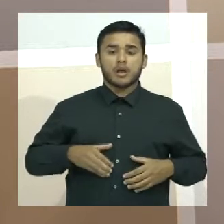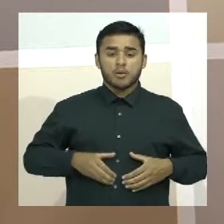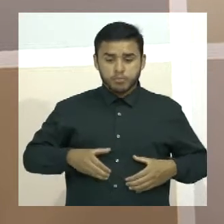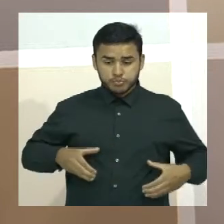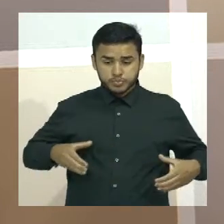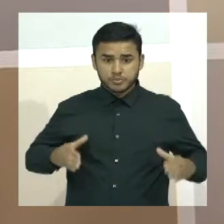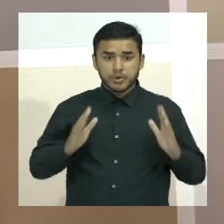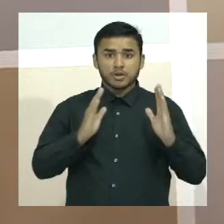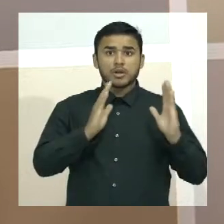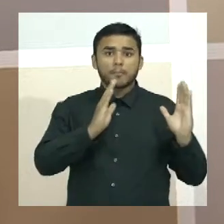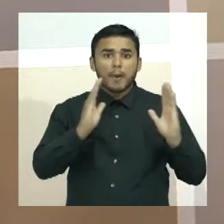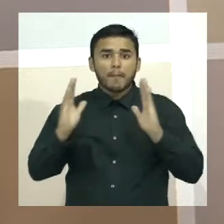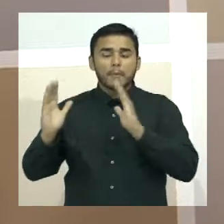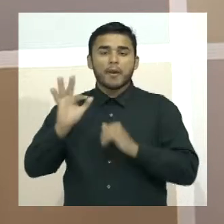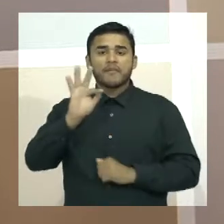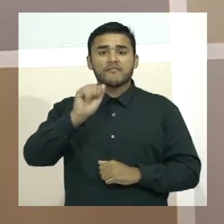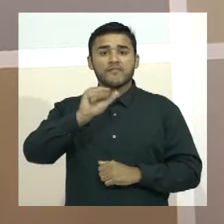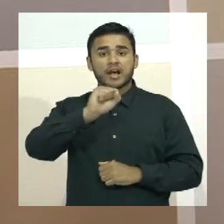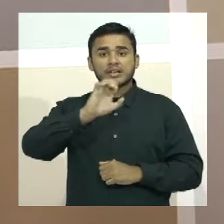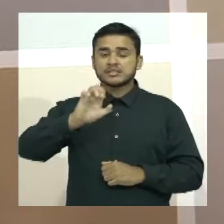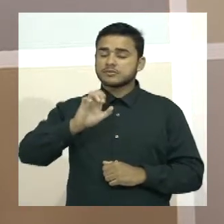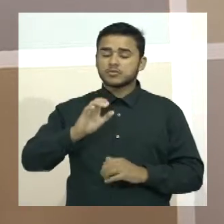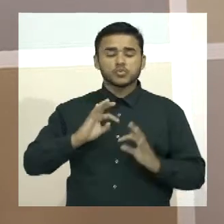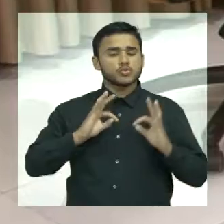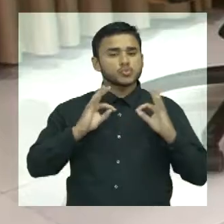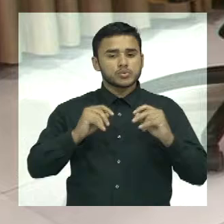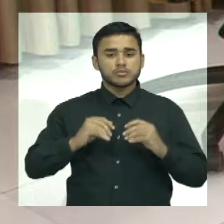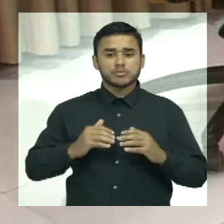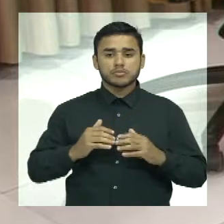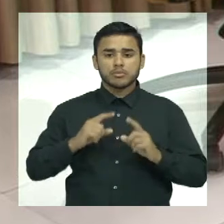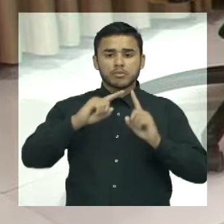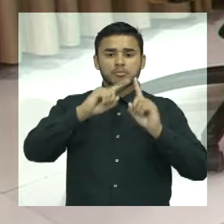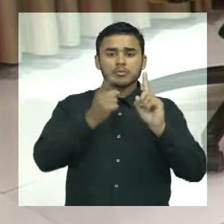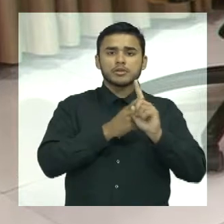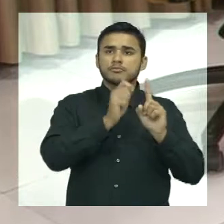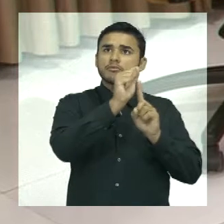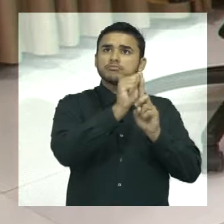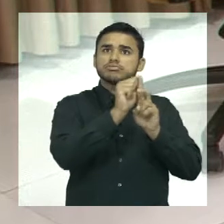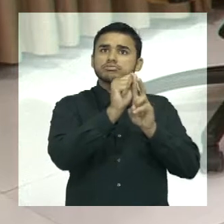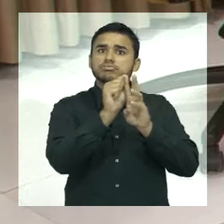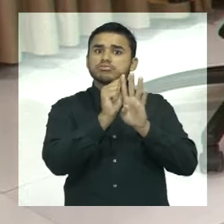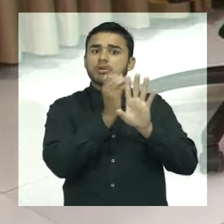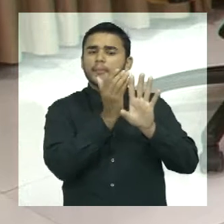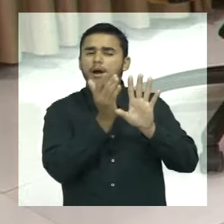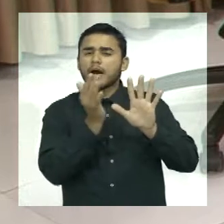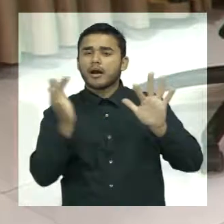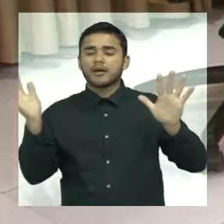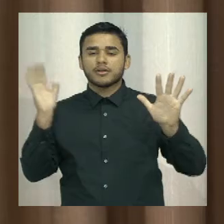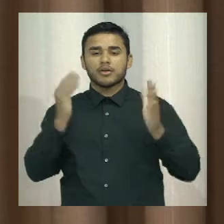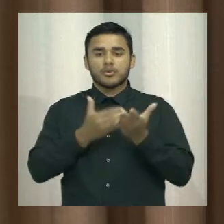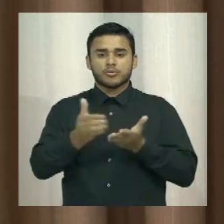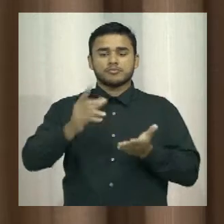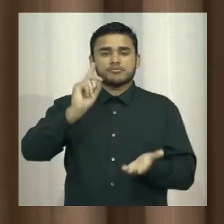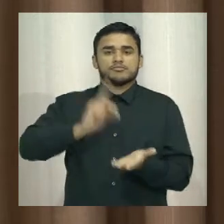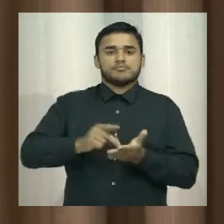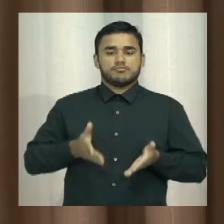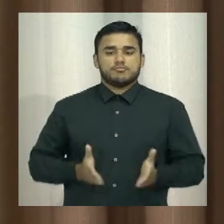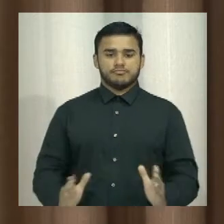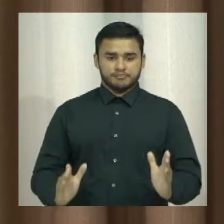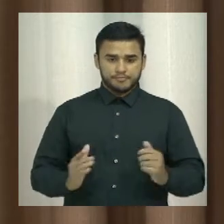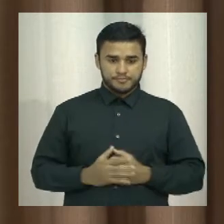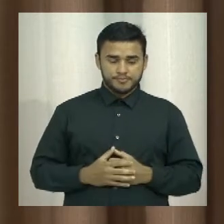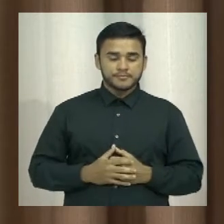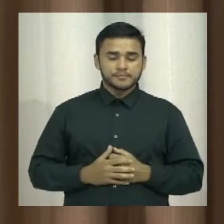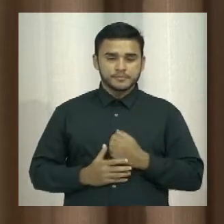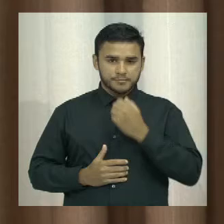de feto. Então, nascituro é essa expressão que vai corresponder desde a fecundação até o nascimento propriamente dito. Então, com a